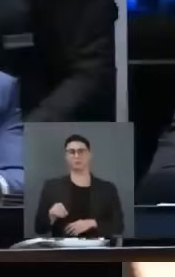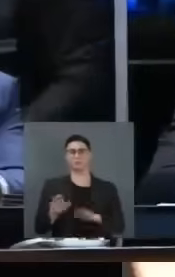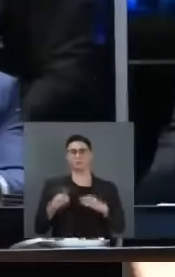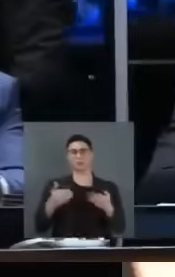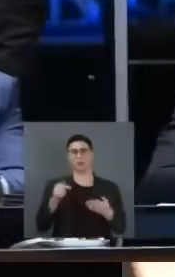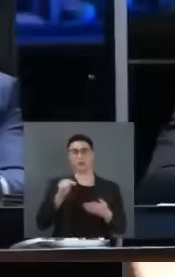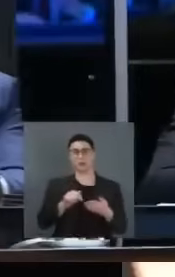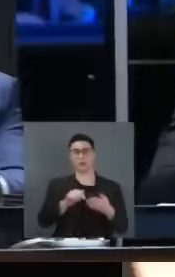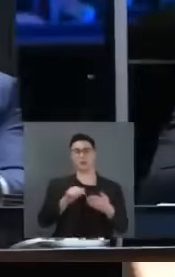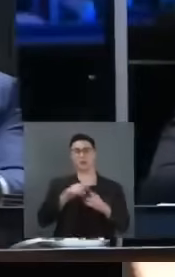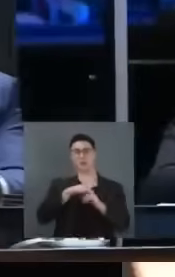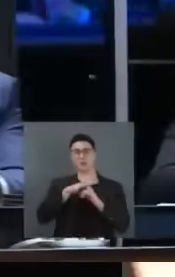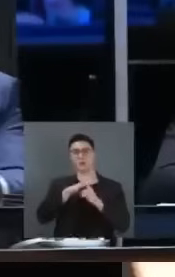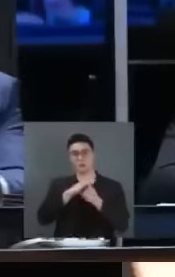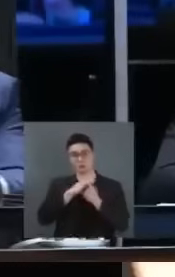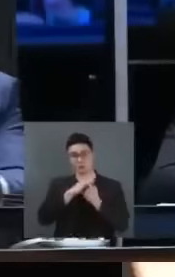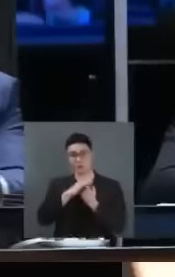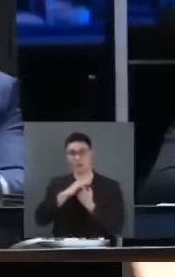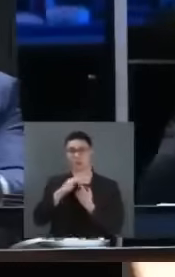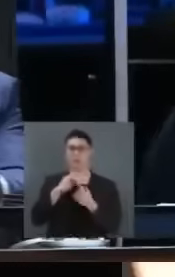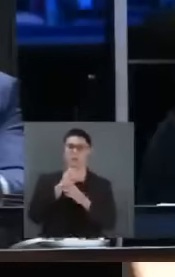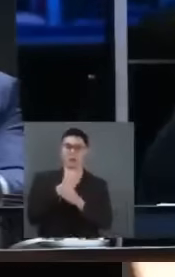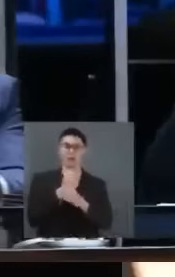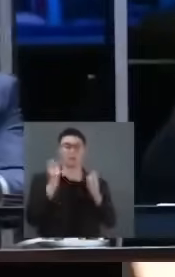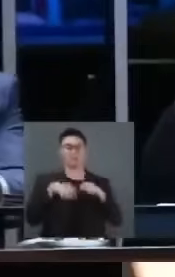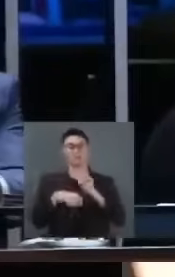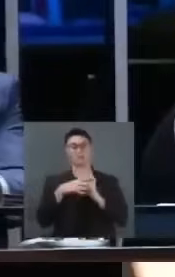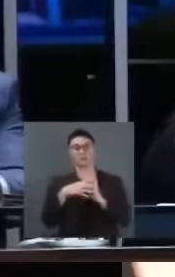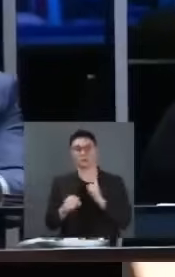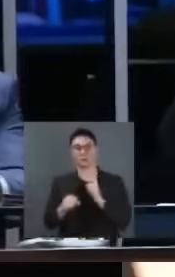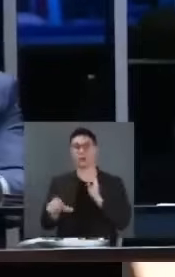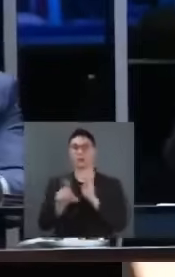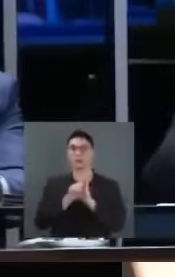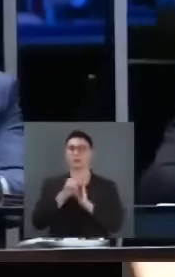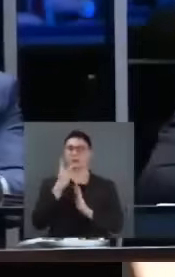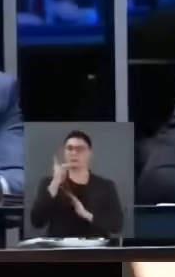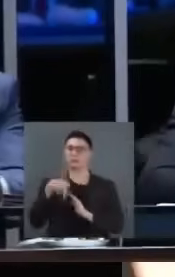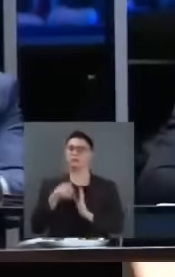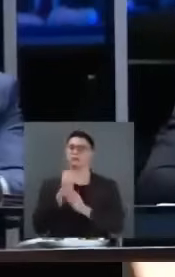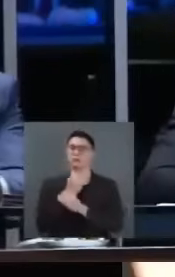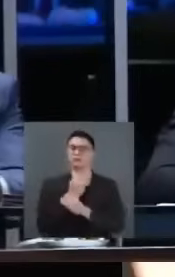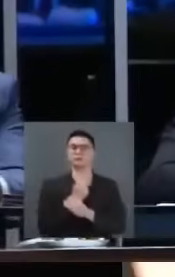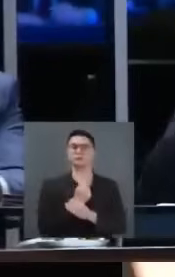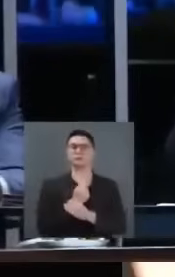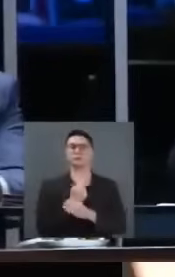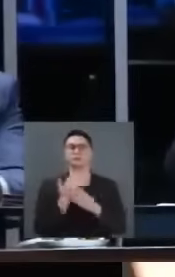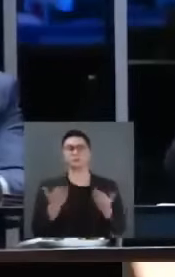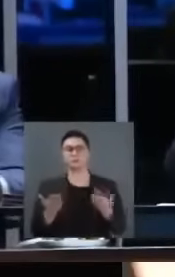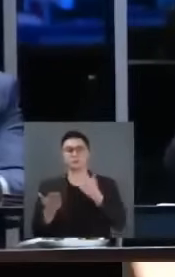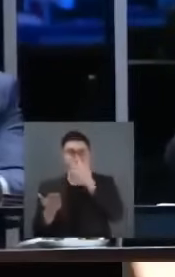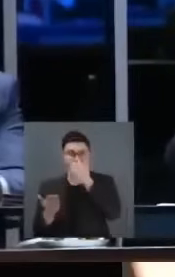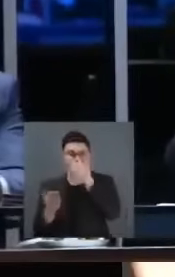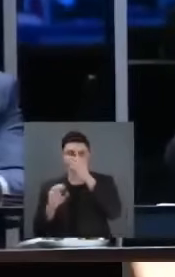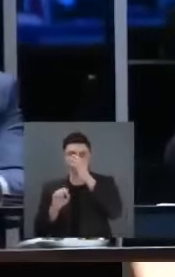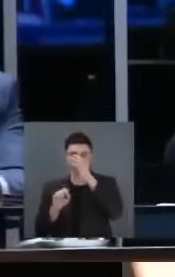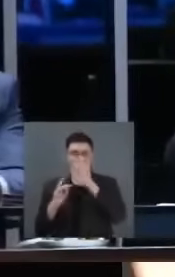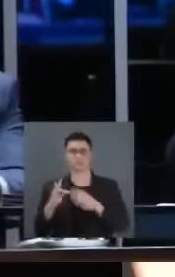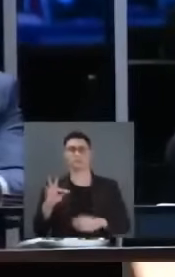situações garantem a interrupção da gravidez, a lei penal assim decide que garante a interrupção da gravidez. E o Supremo Tribunal